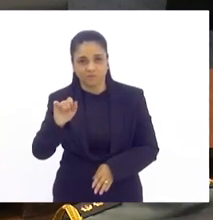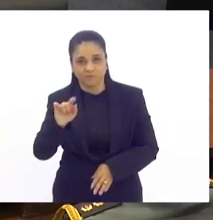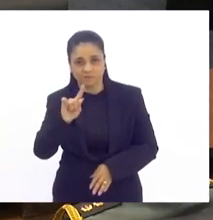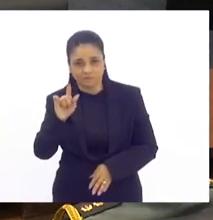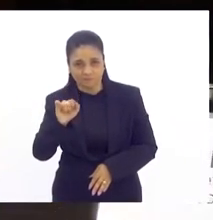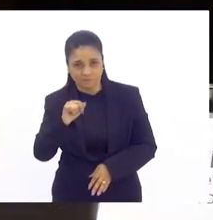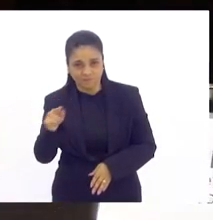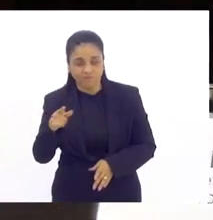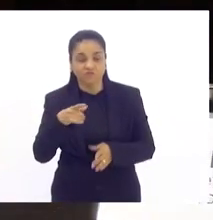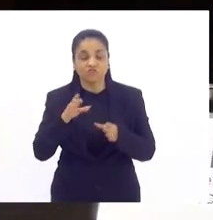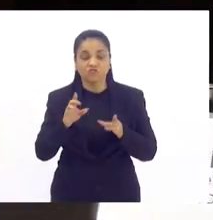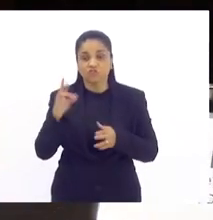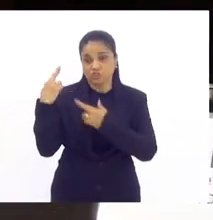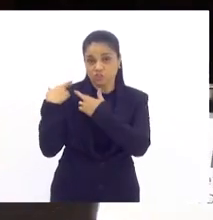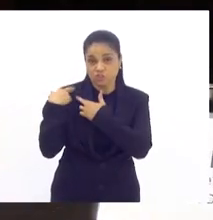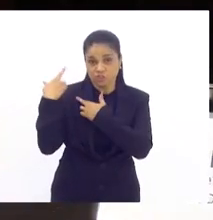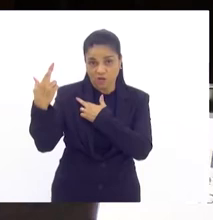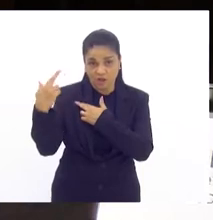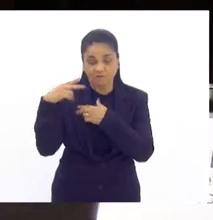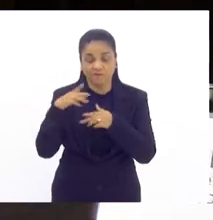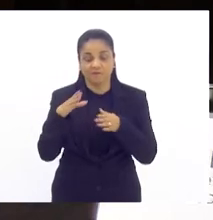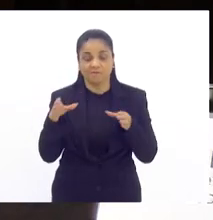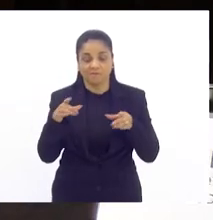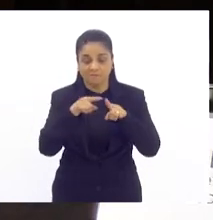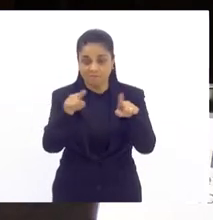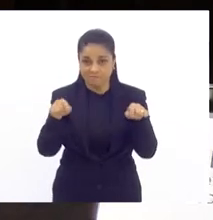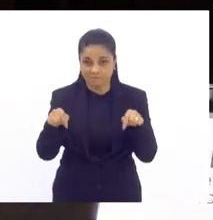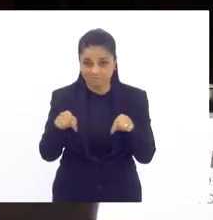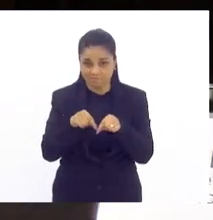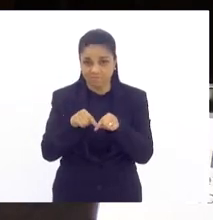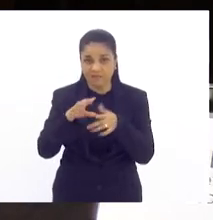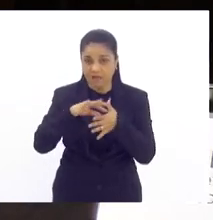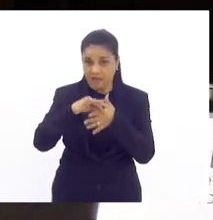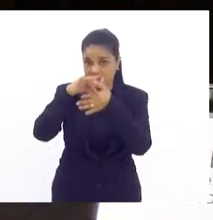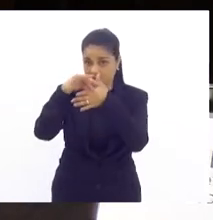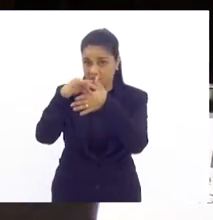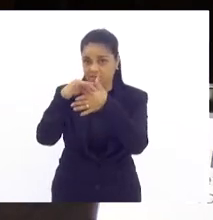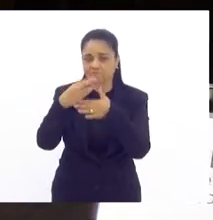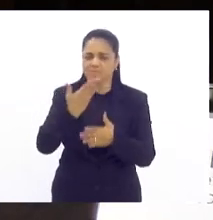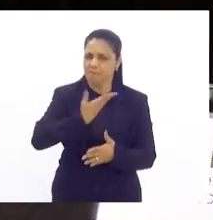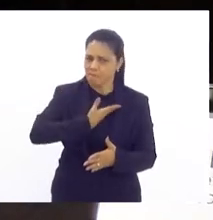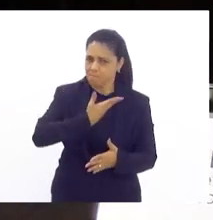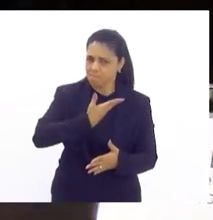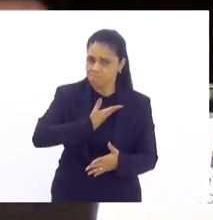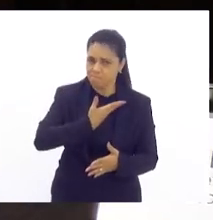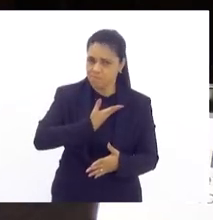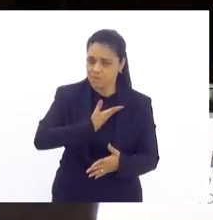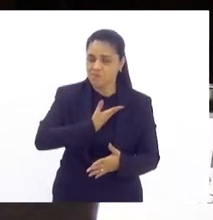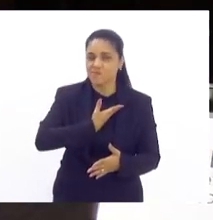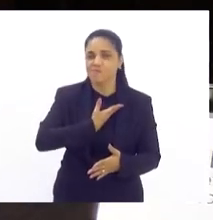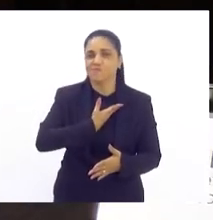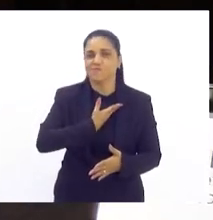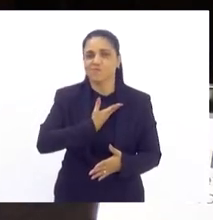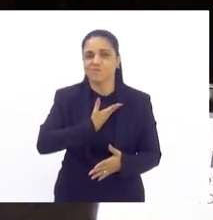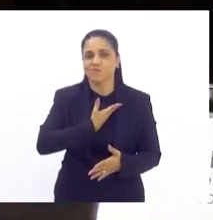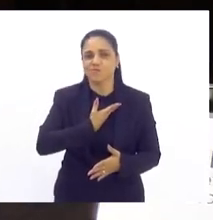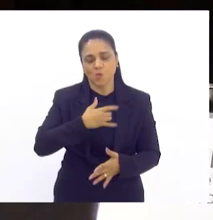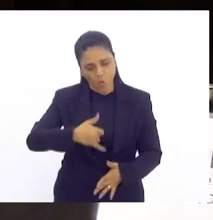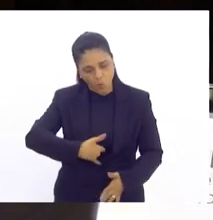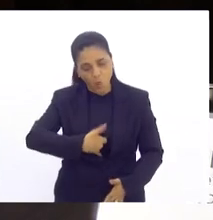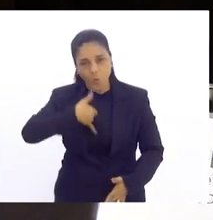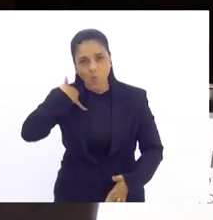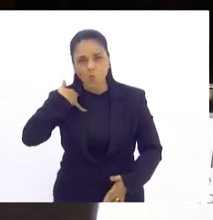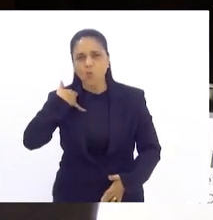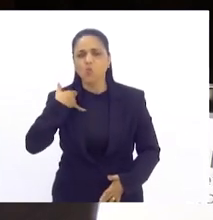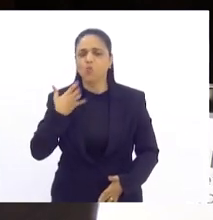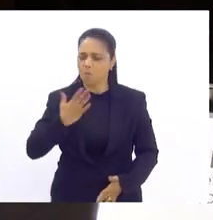nosso chefe de gabinete, um dos nossos líderes aqui, um grande amigo, a quem eu tenho muito orgulho de ter